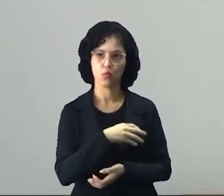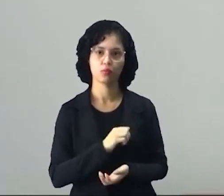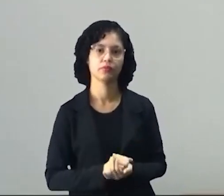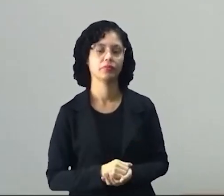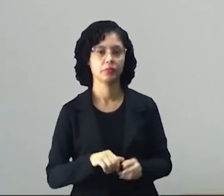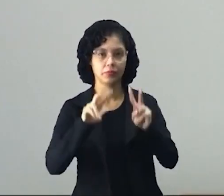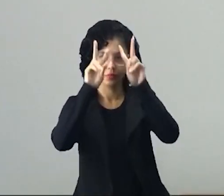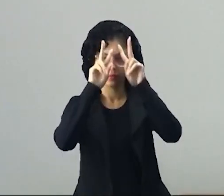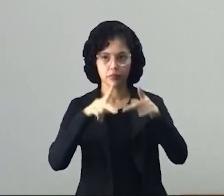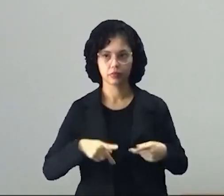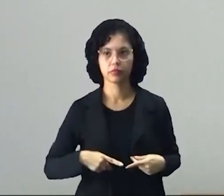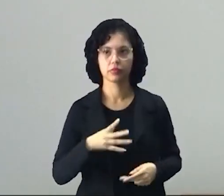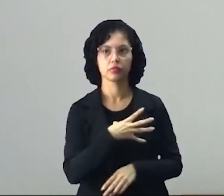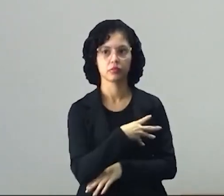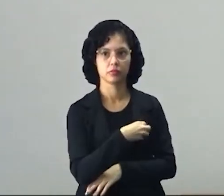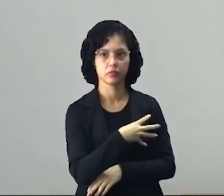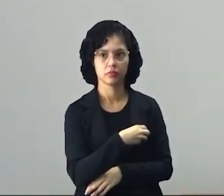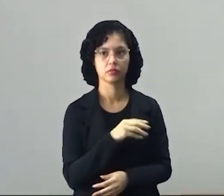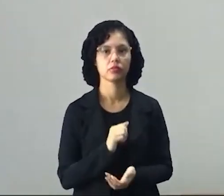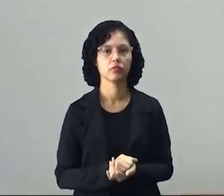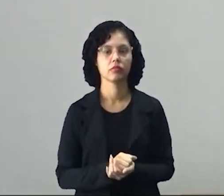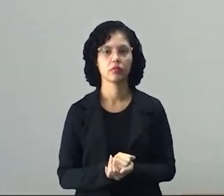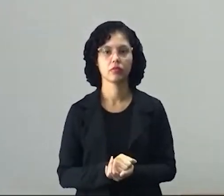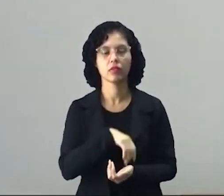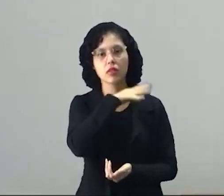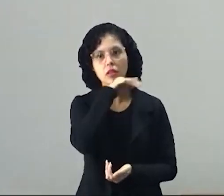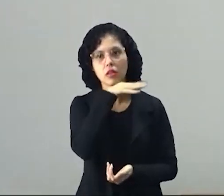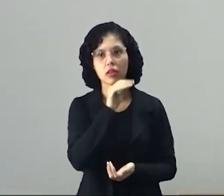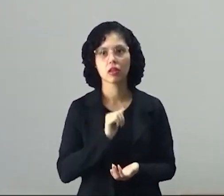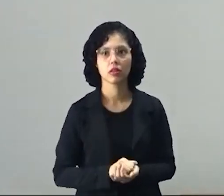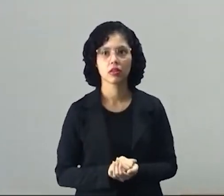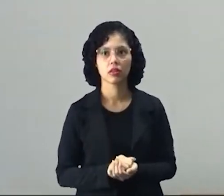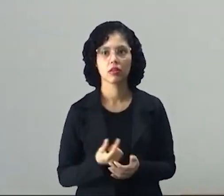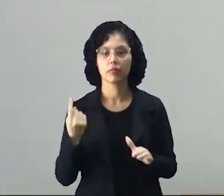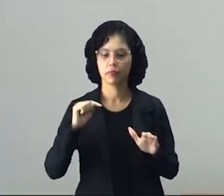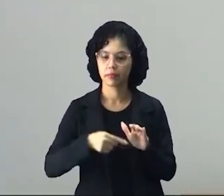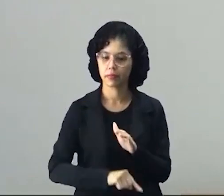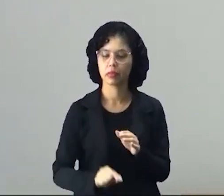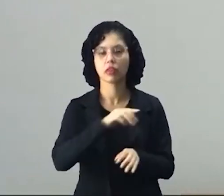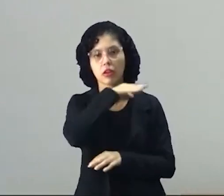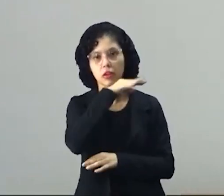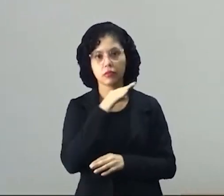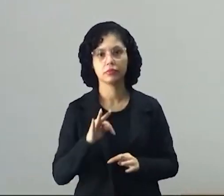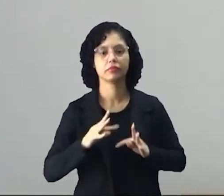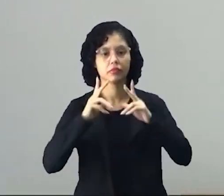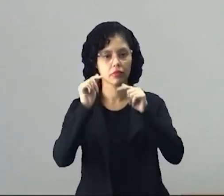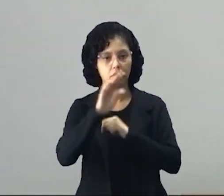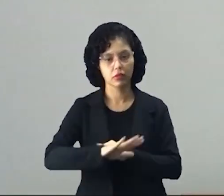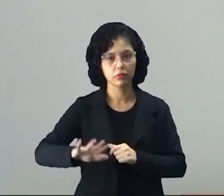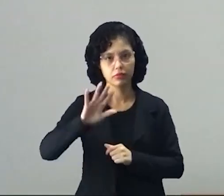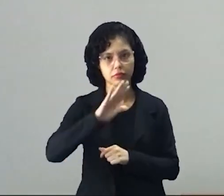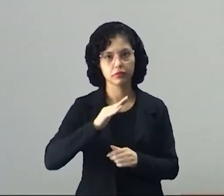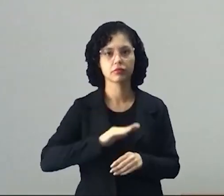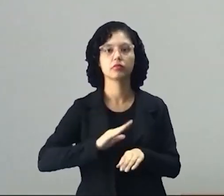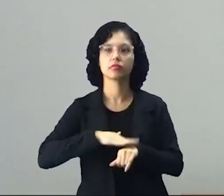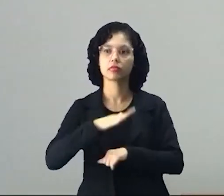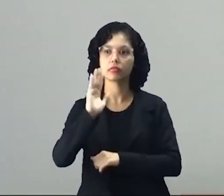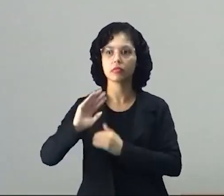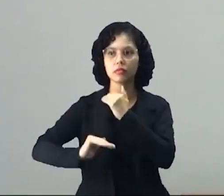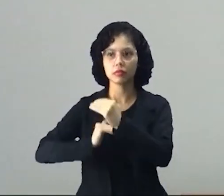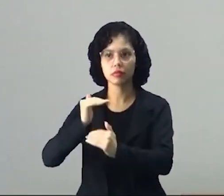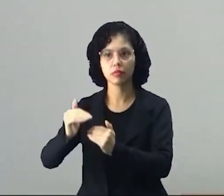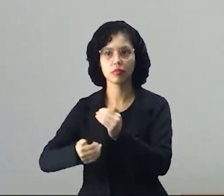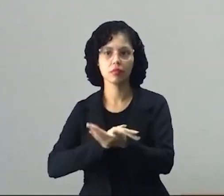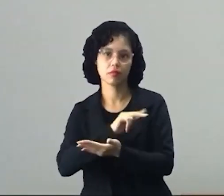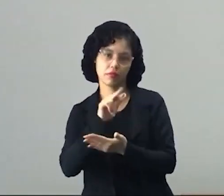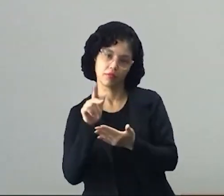ser humano é um mamífero e é um animal, tido o animal dentro dos animais, dentro do reino dos animais, o mais evoluído, por